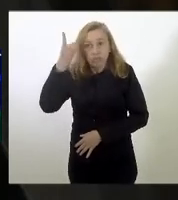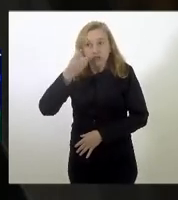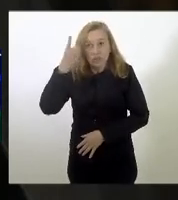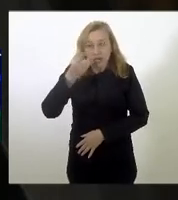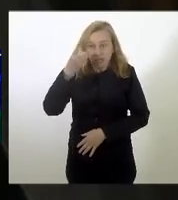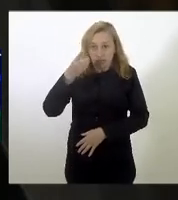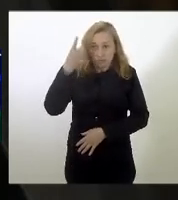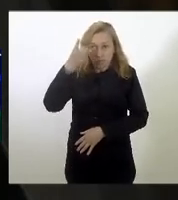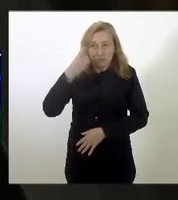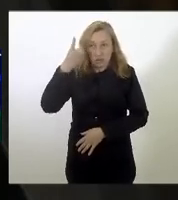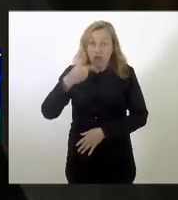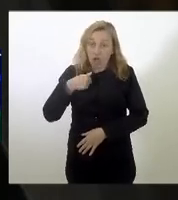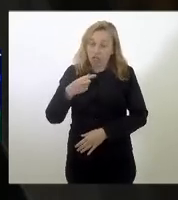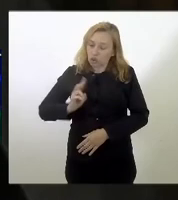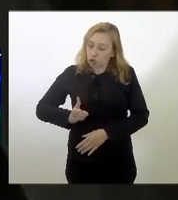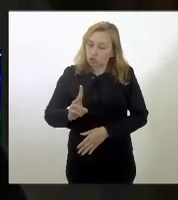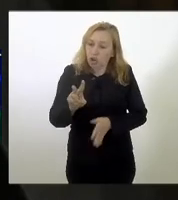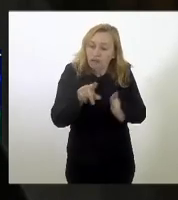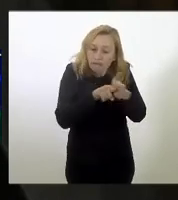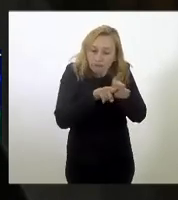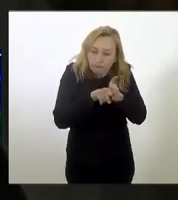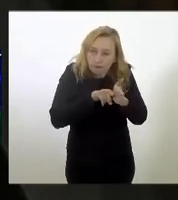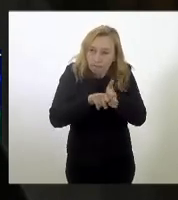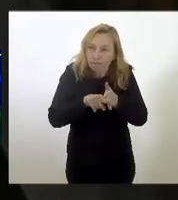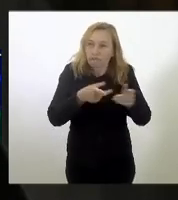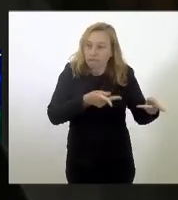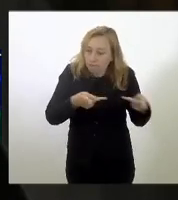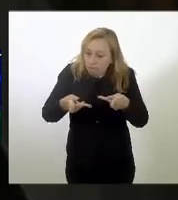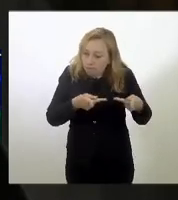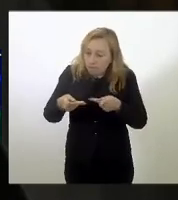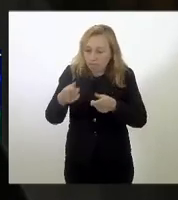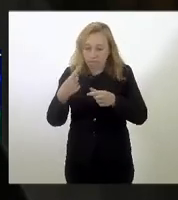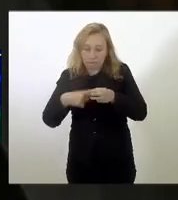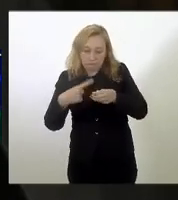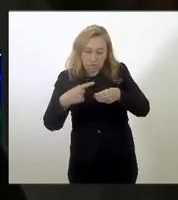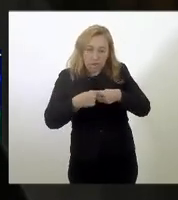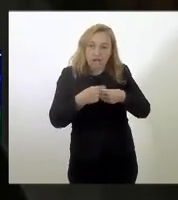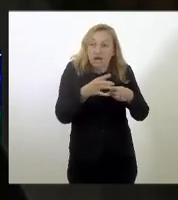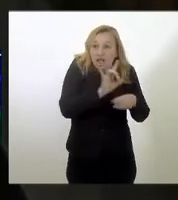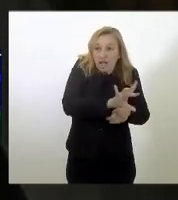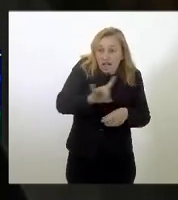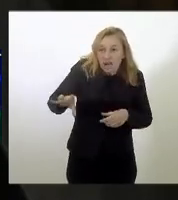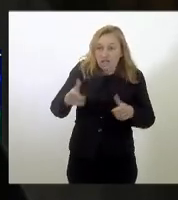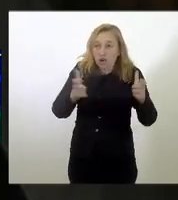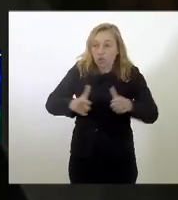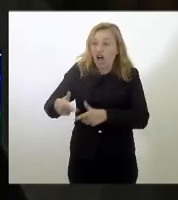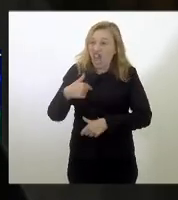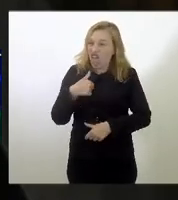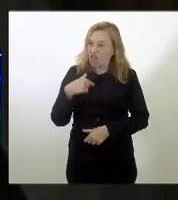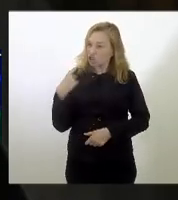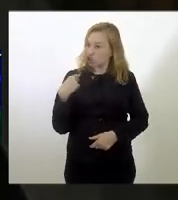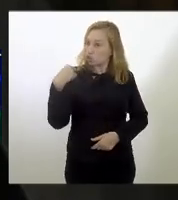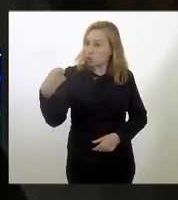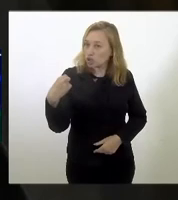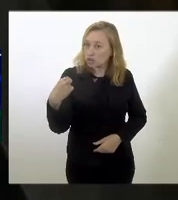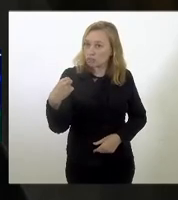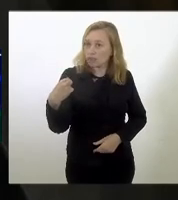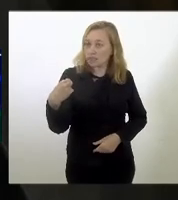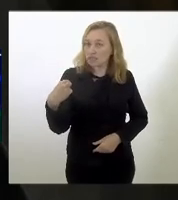continuar fiscalizando município por município, unidade pública por unidade pública. Porque eu não fui eleito para ser despachante do